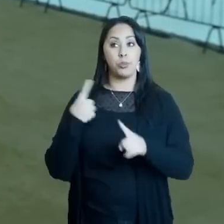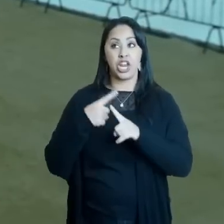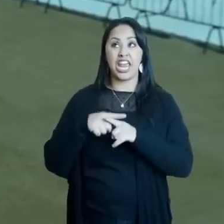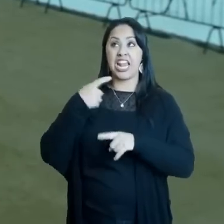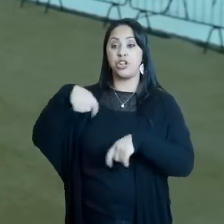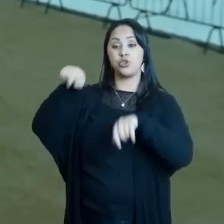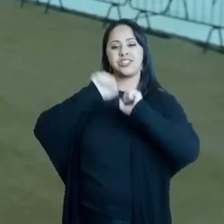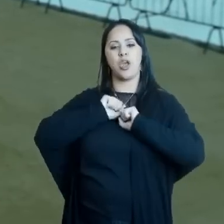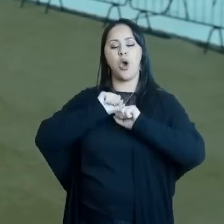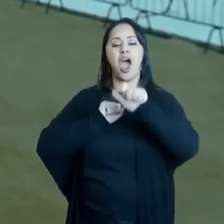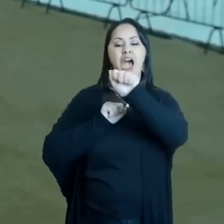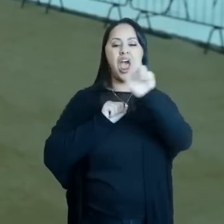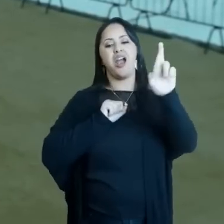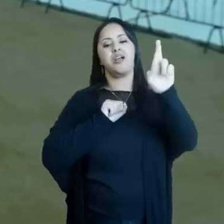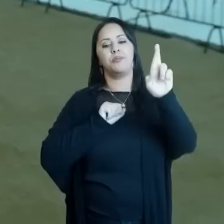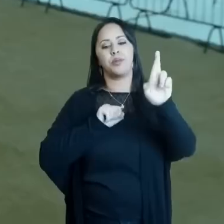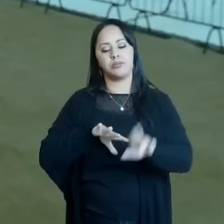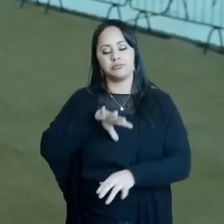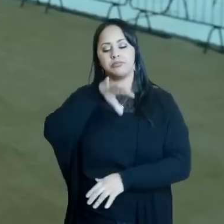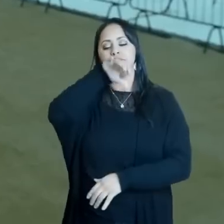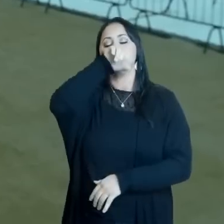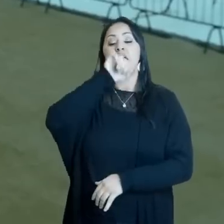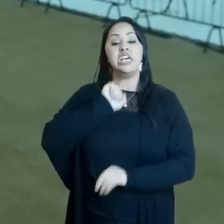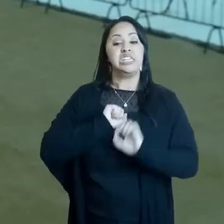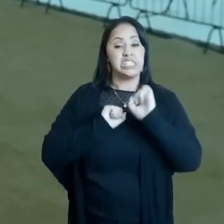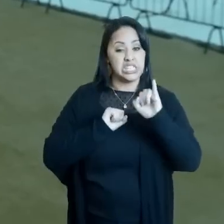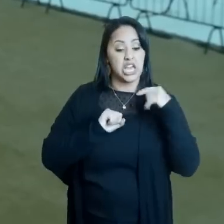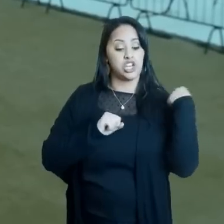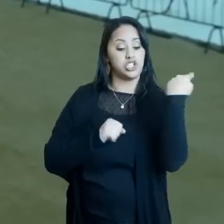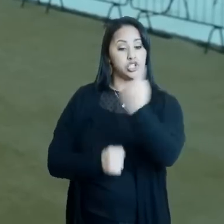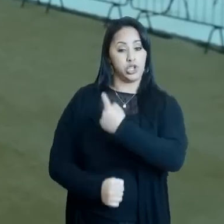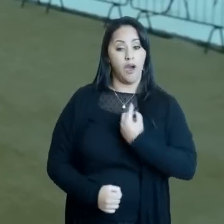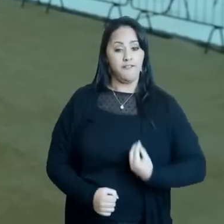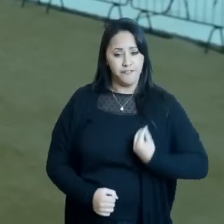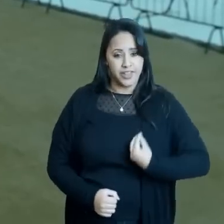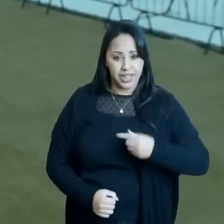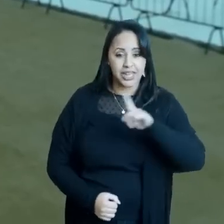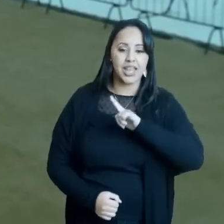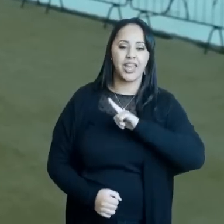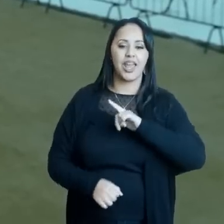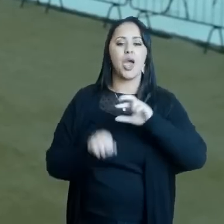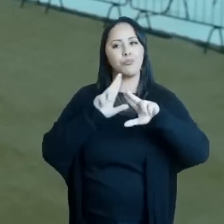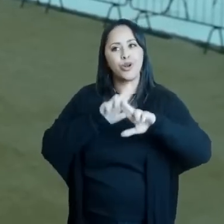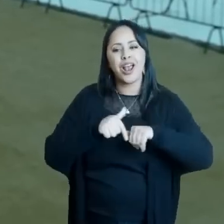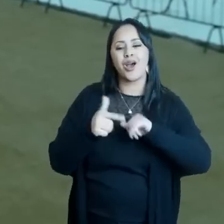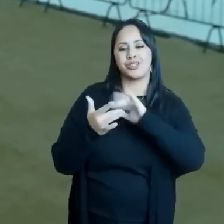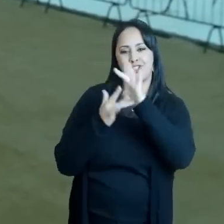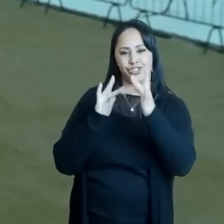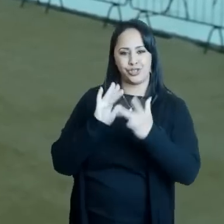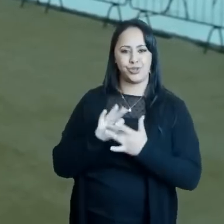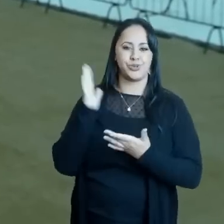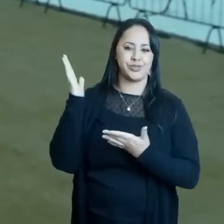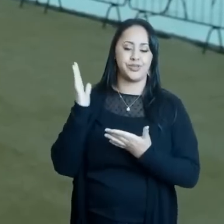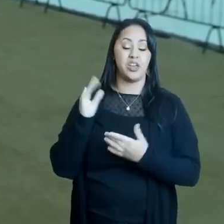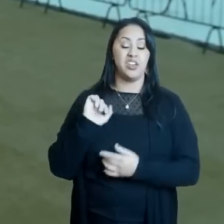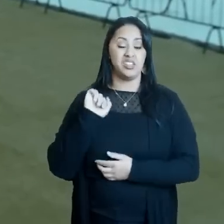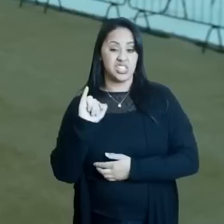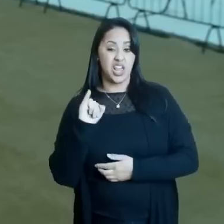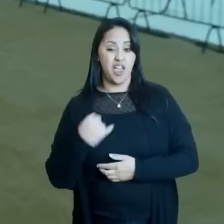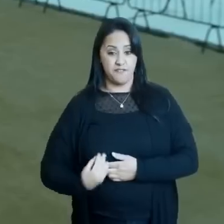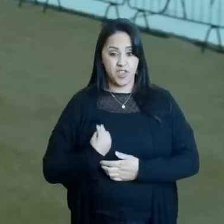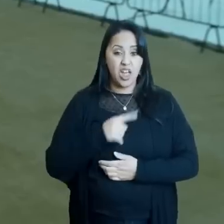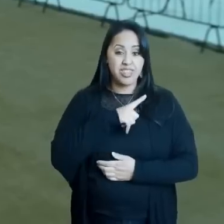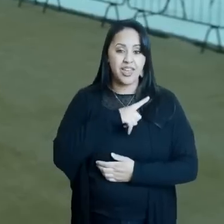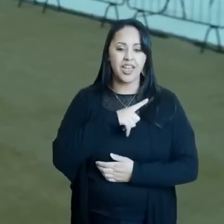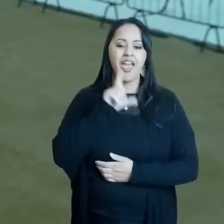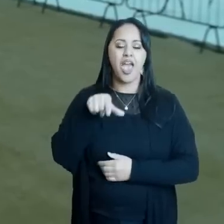deu o ar para a gente respirar. Se nós estamos vivos, é por causa dEle. Né? Se nós vivemos, é para a glória dEle. Exato. Então, tudo que eu